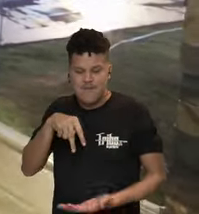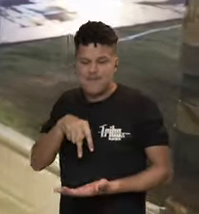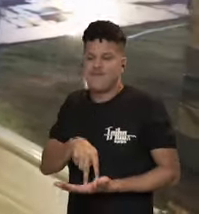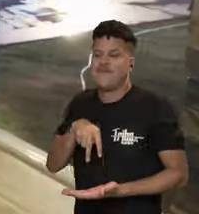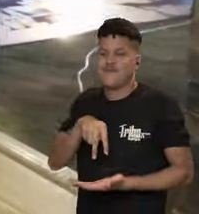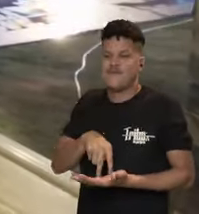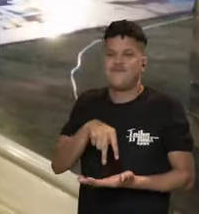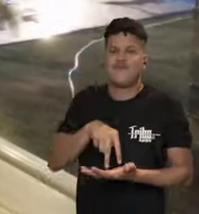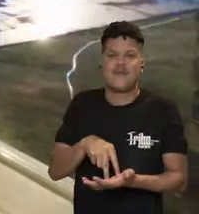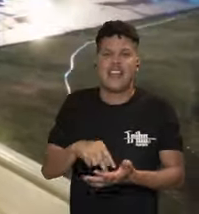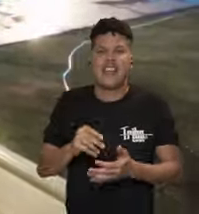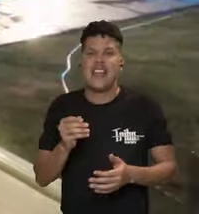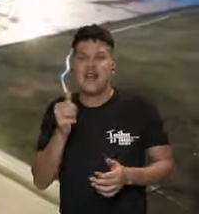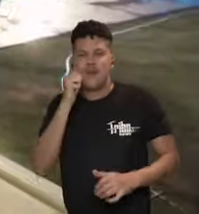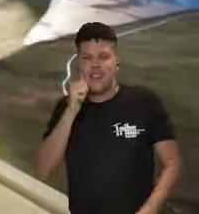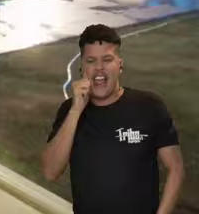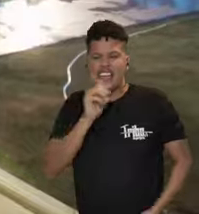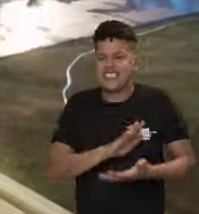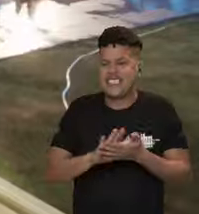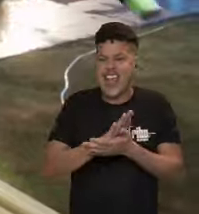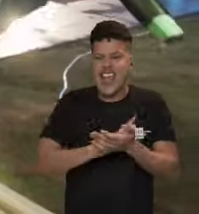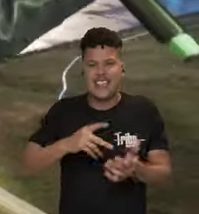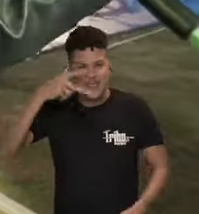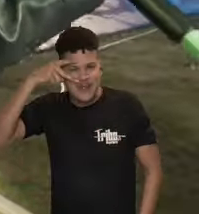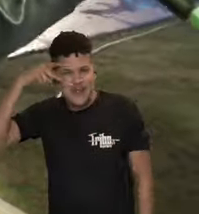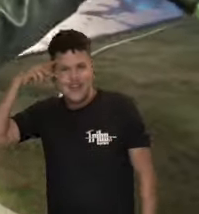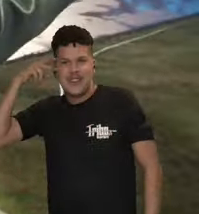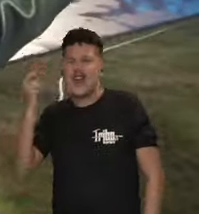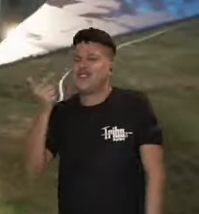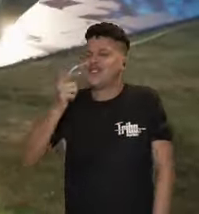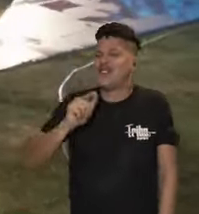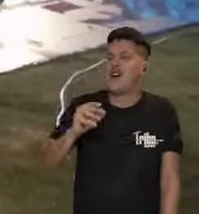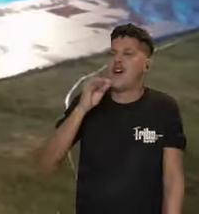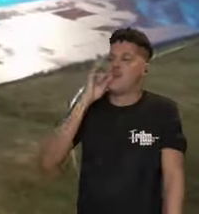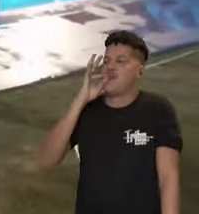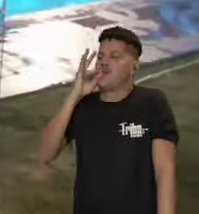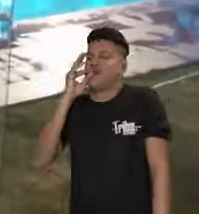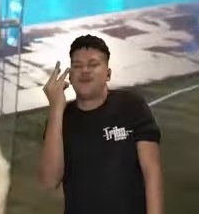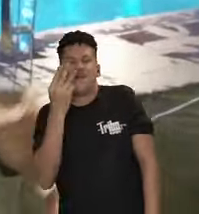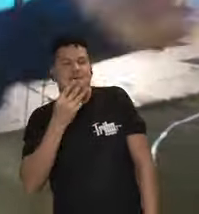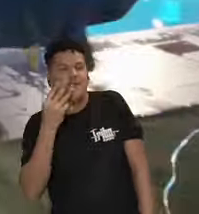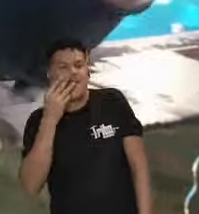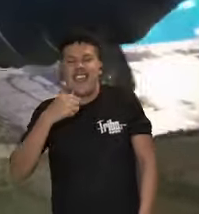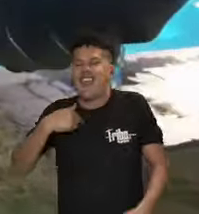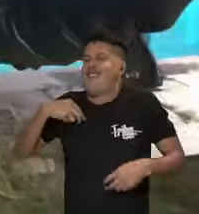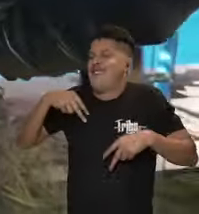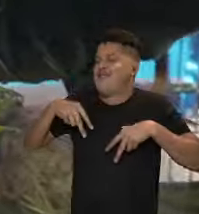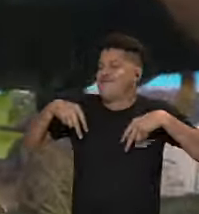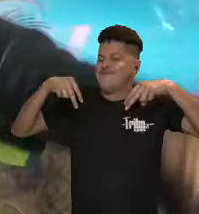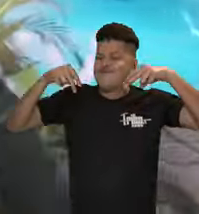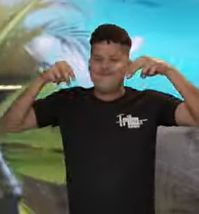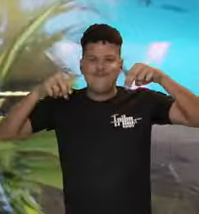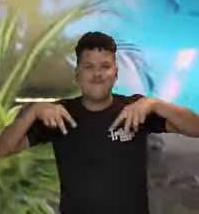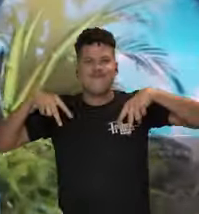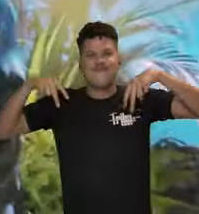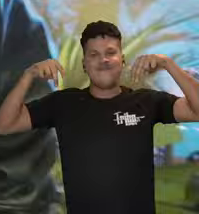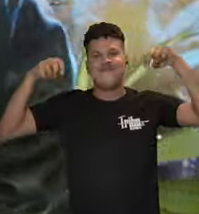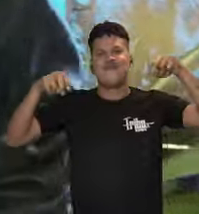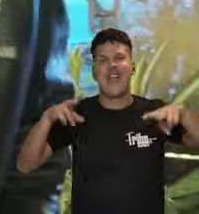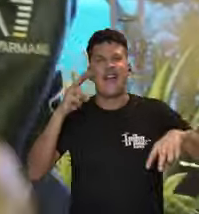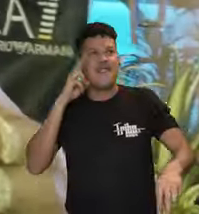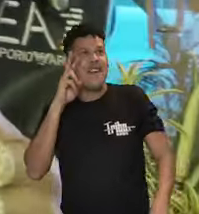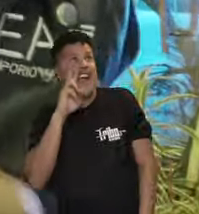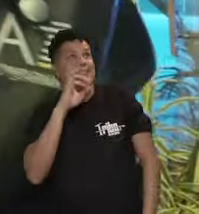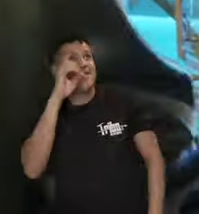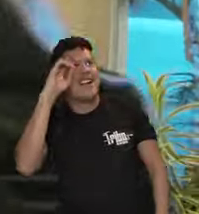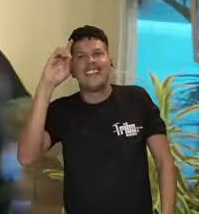mais gata sem sutiã. Me dediquei mais um pra mentir, eu tô como as nuvens flutuam. Vejo que os deuses consagraram essa